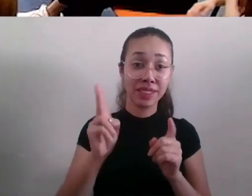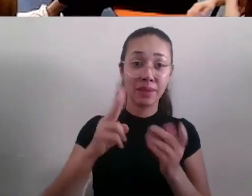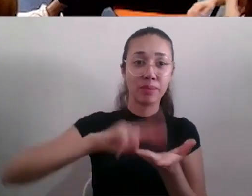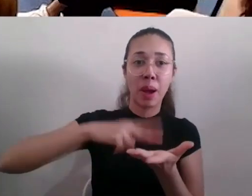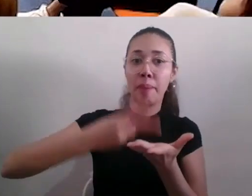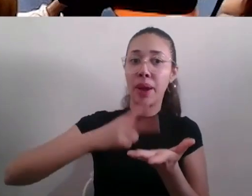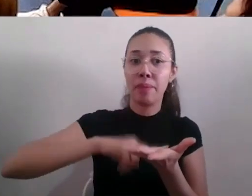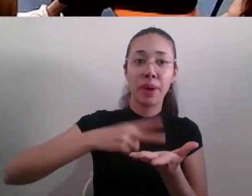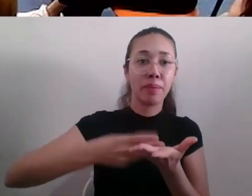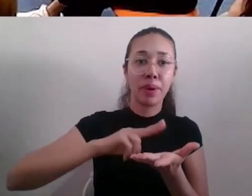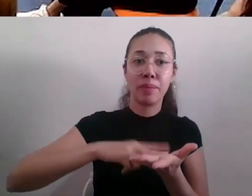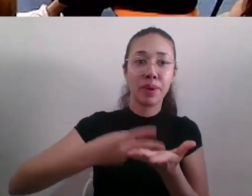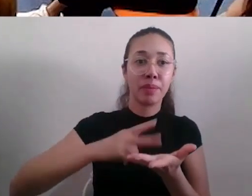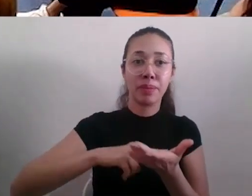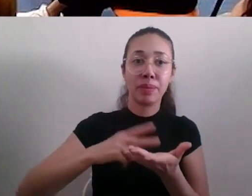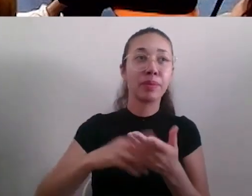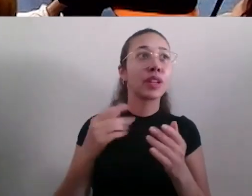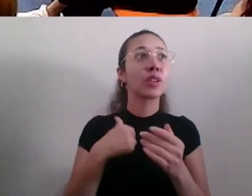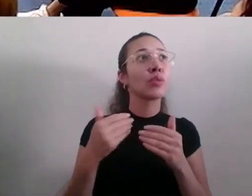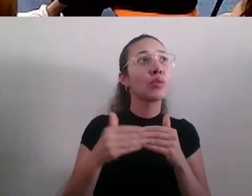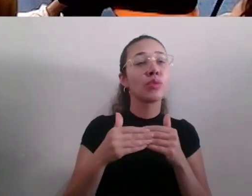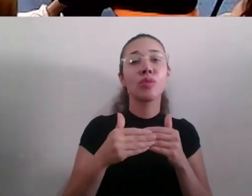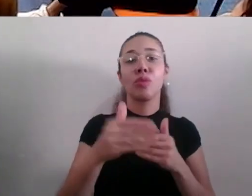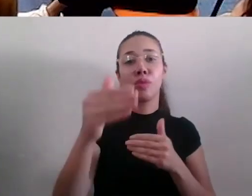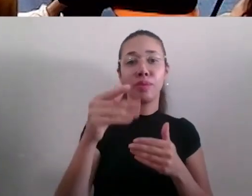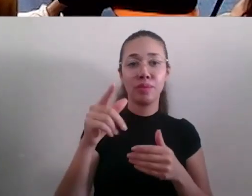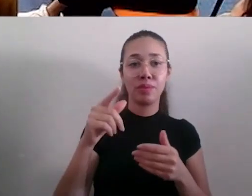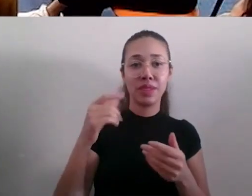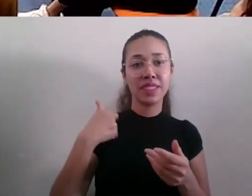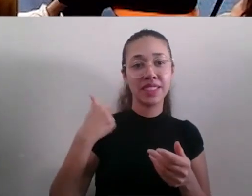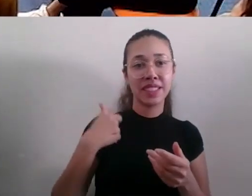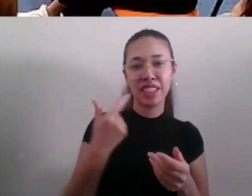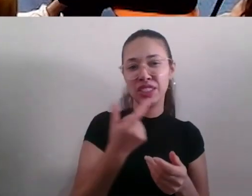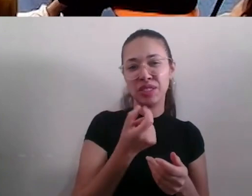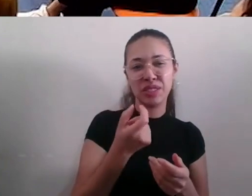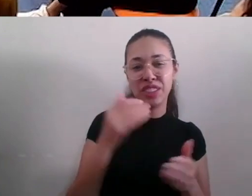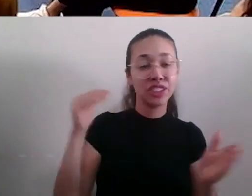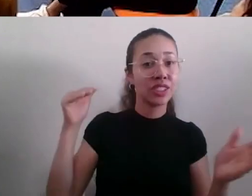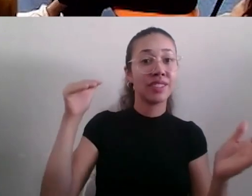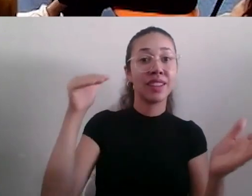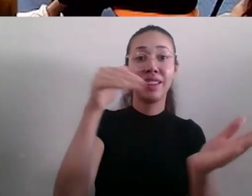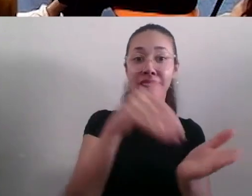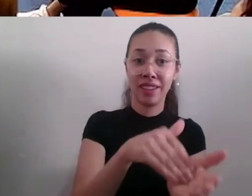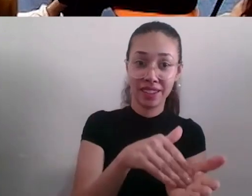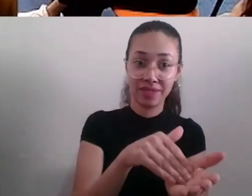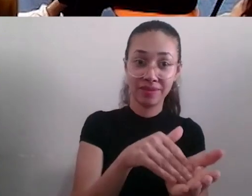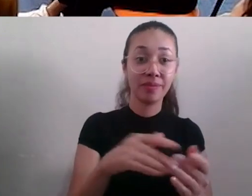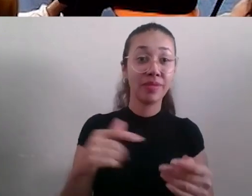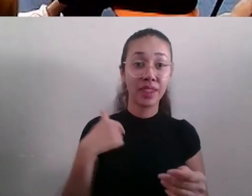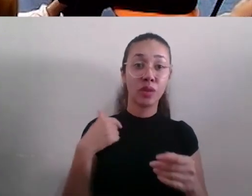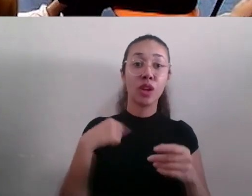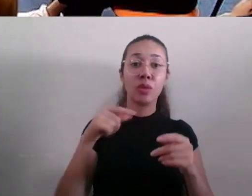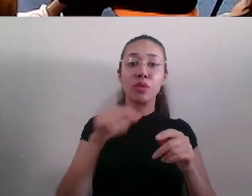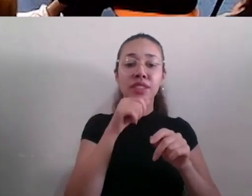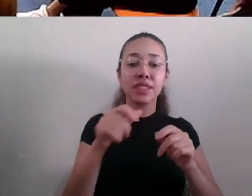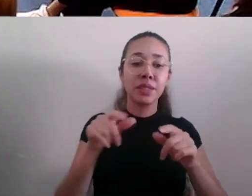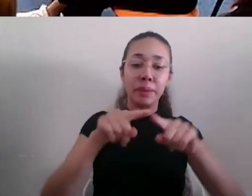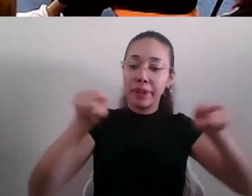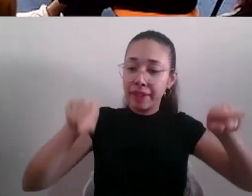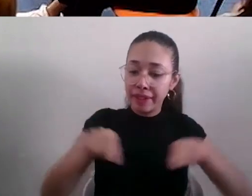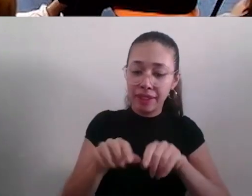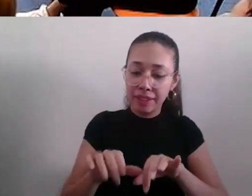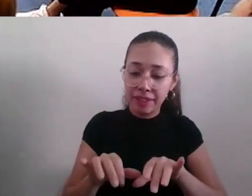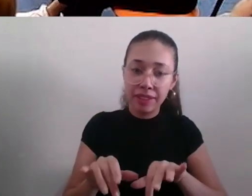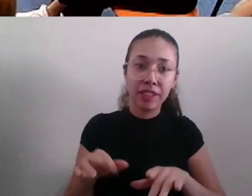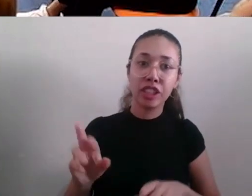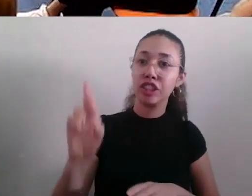Realmente a vida inteira, desde os meus 20 e poucos anos até parar. Então, eu nunca tive, sabe, eu nunca trabalhei num escritório, eu nunca tive um chefe só, eu